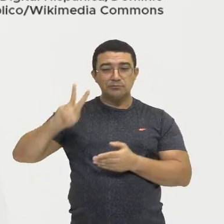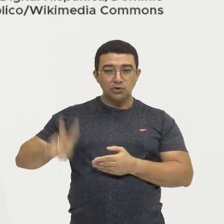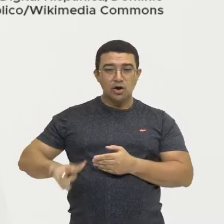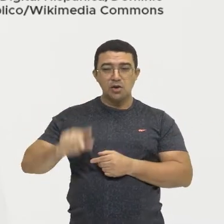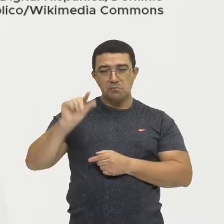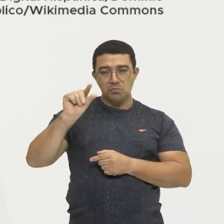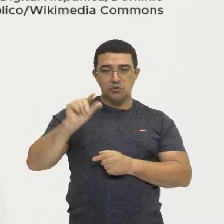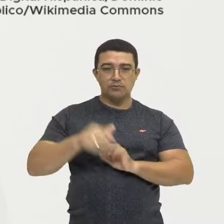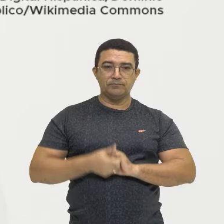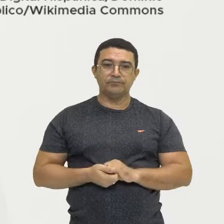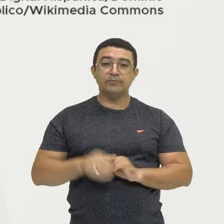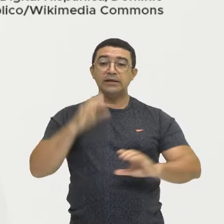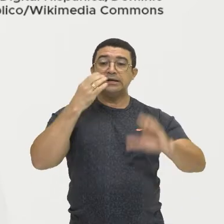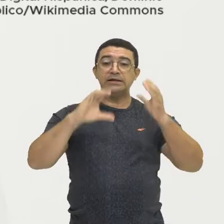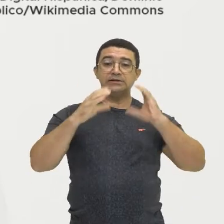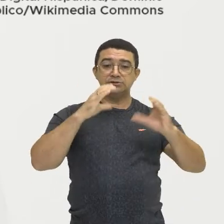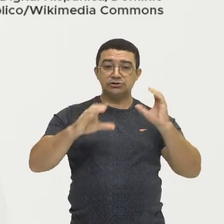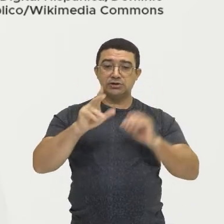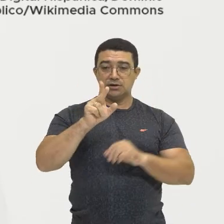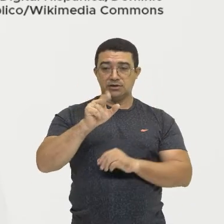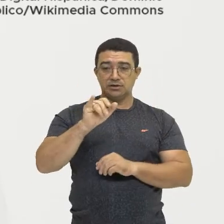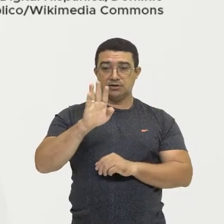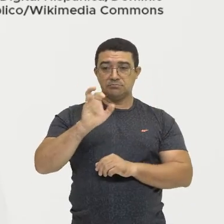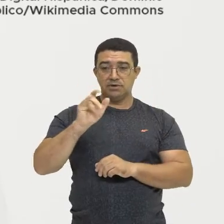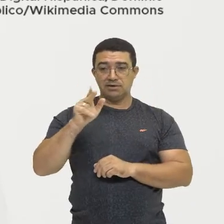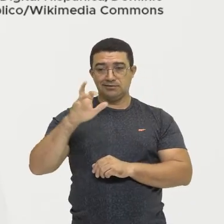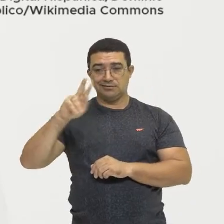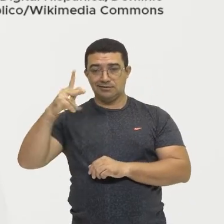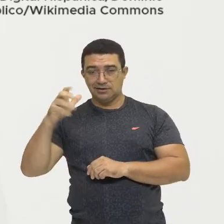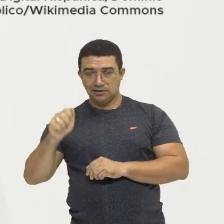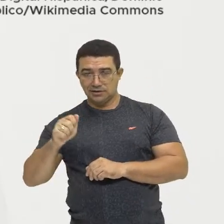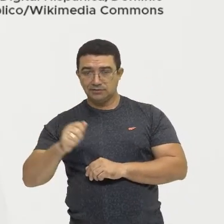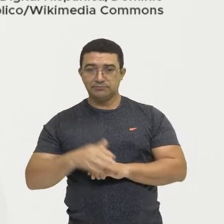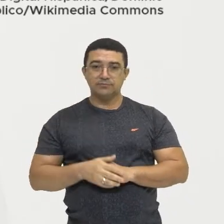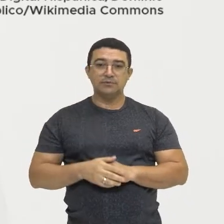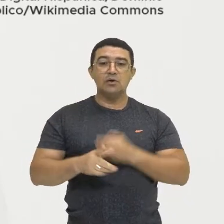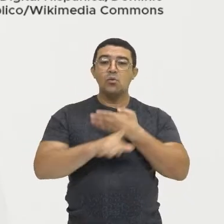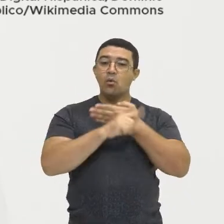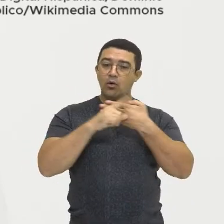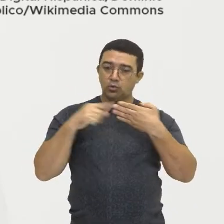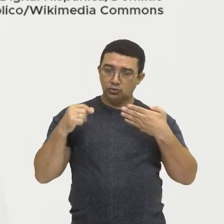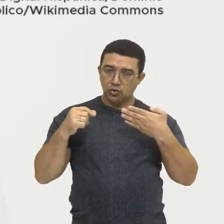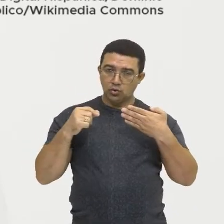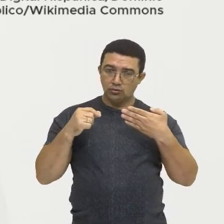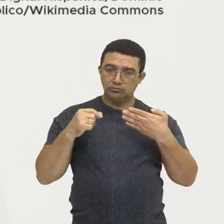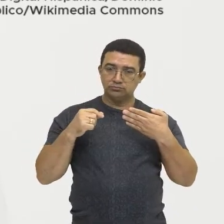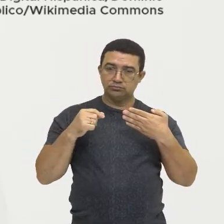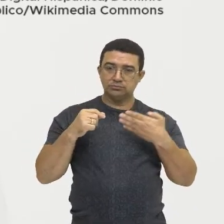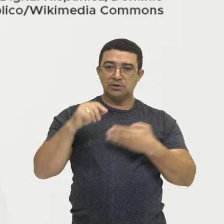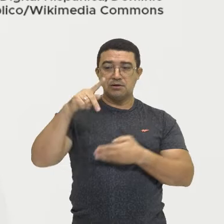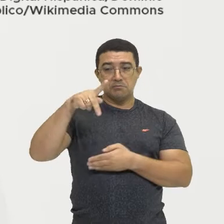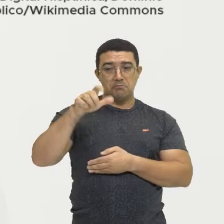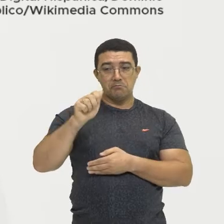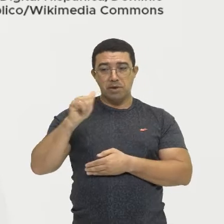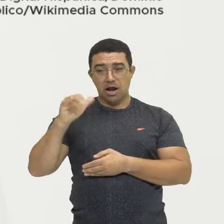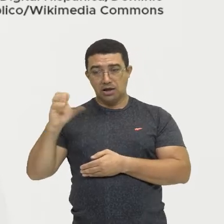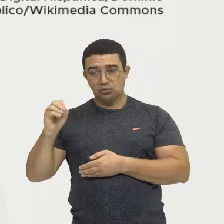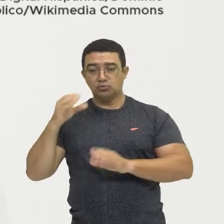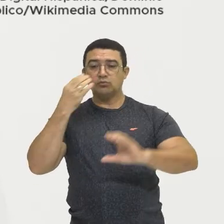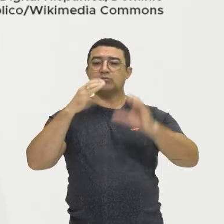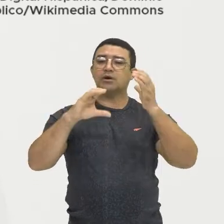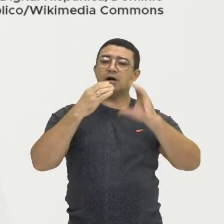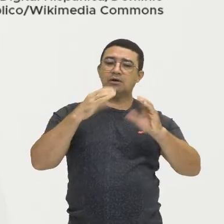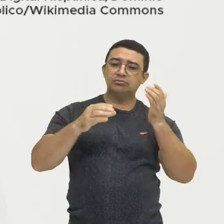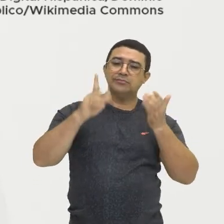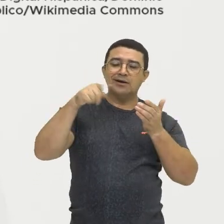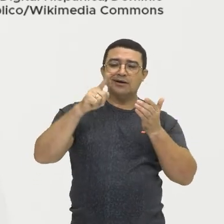A Cantiga da Ribeirinha tem a autoria de Paio Soares de Taveróis E esta cantiga foi em homenagem,